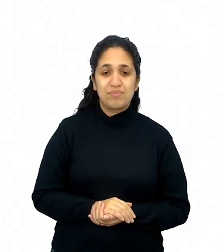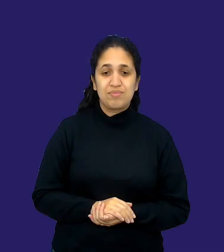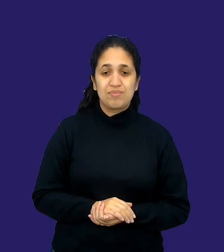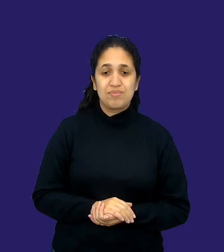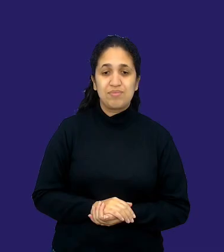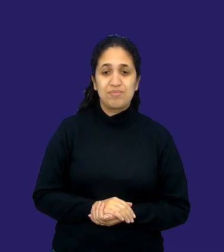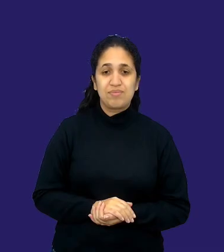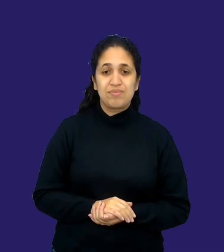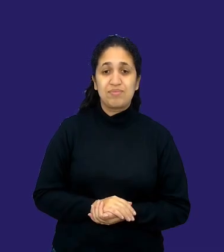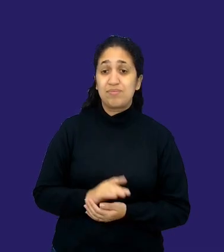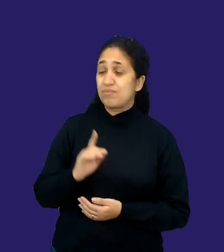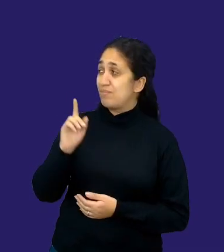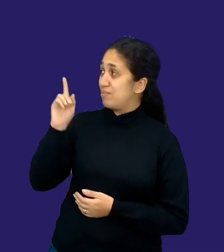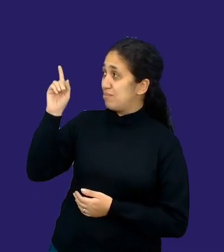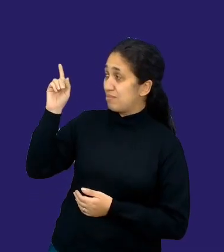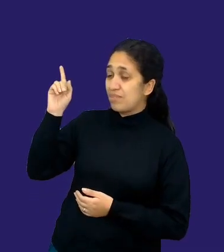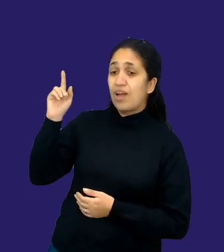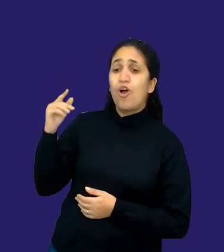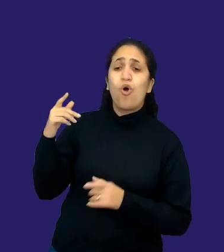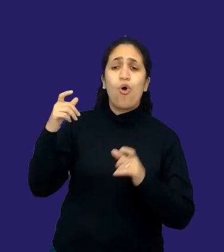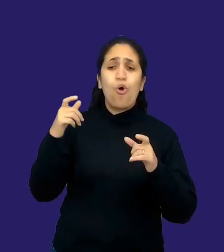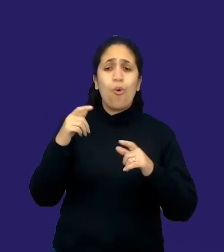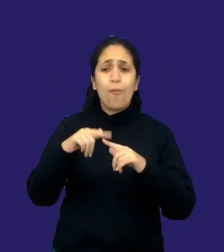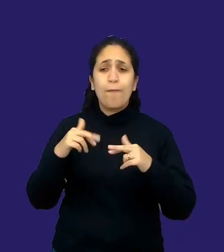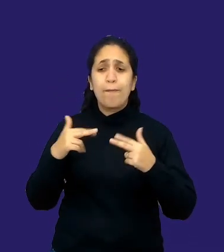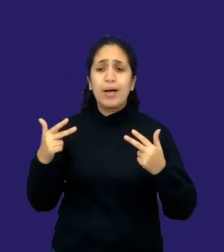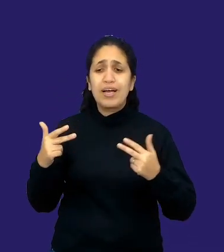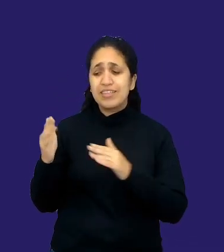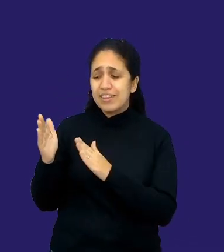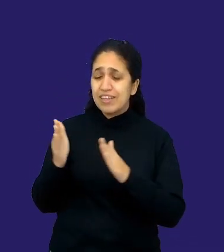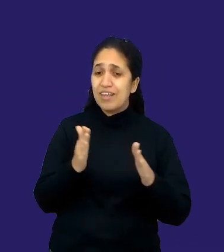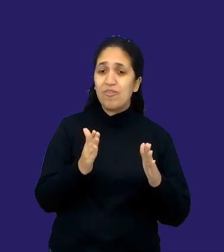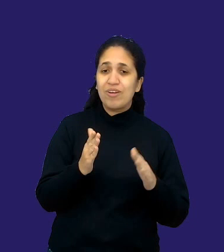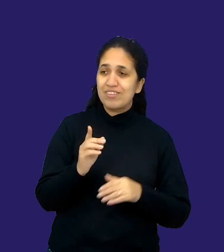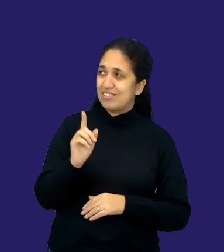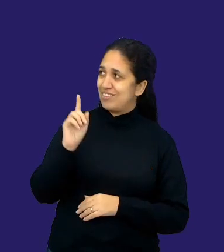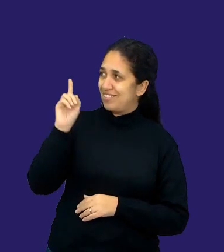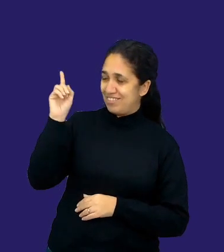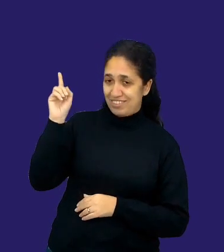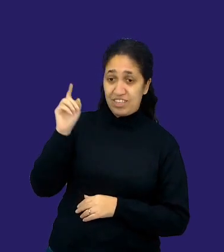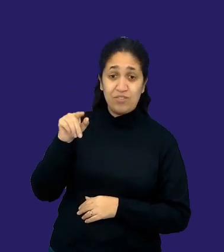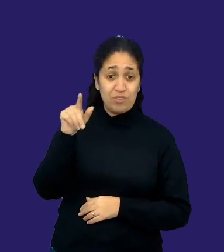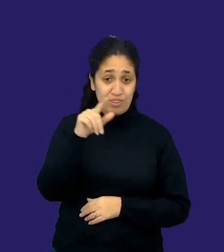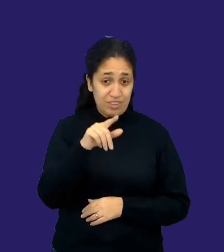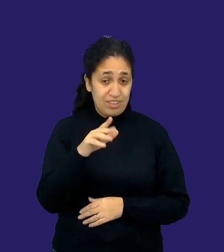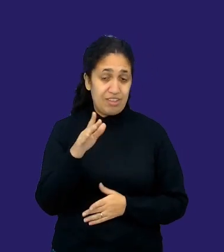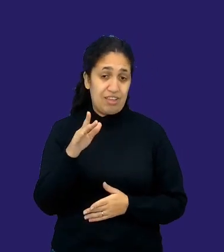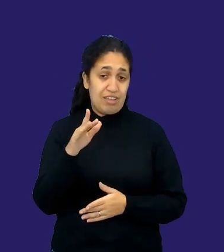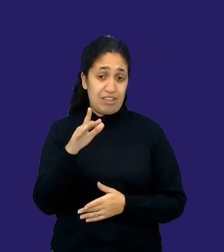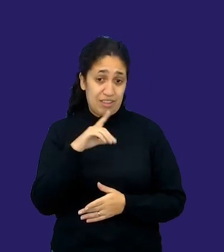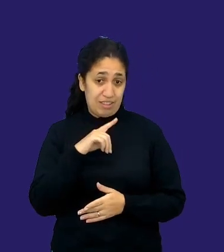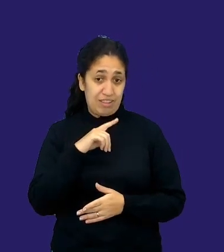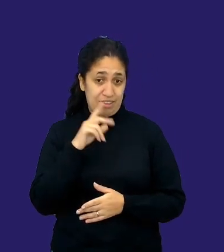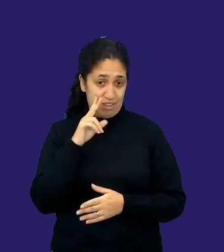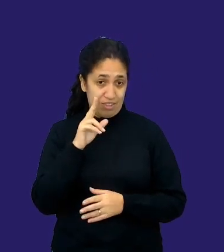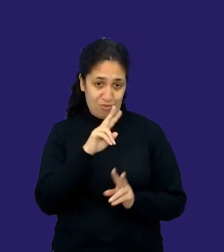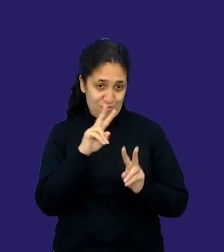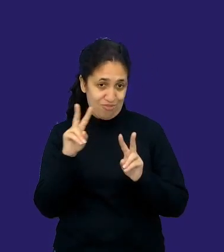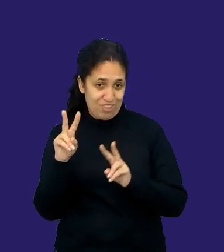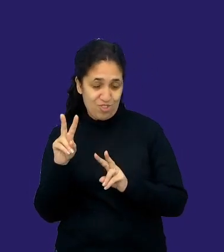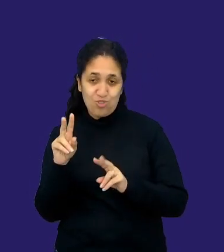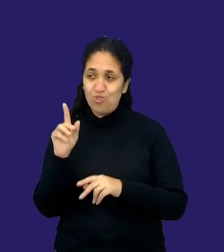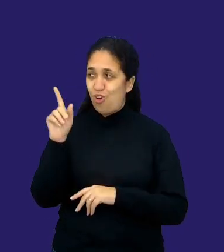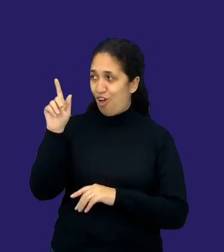Vamos lá. Onde a gente acha essa sequência, professores? Se você estiver vendo esse vídeo,